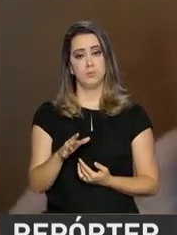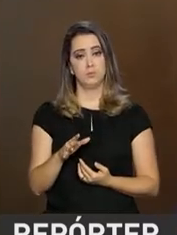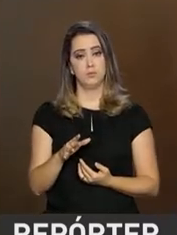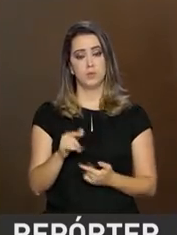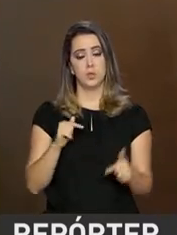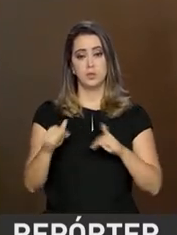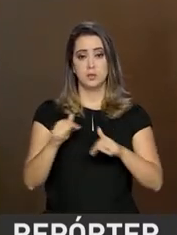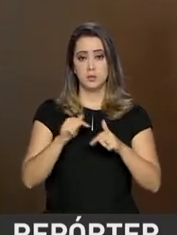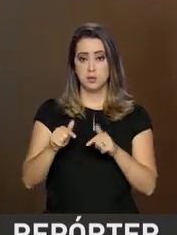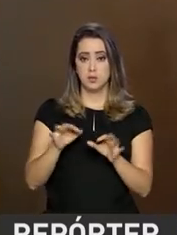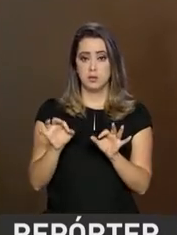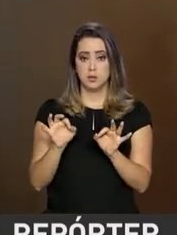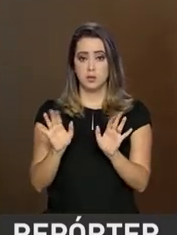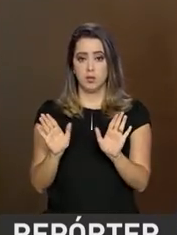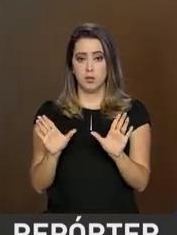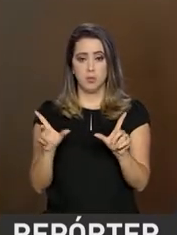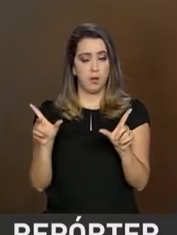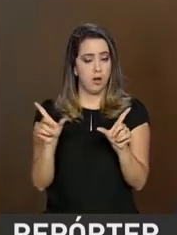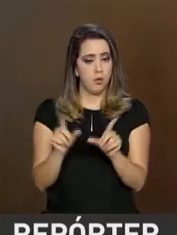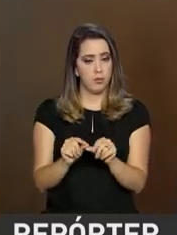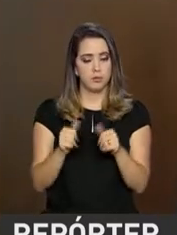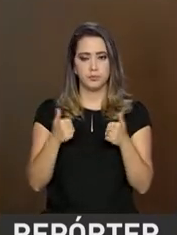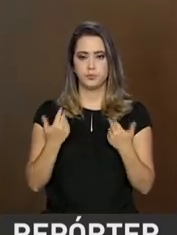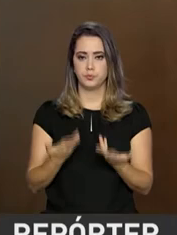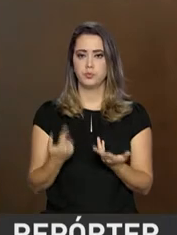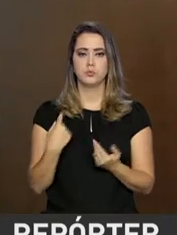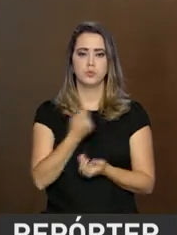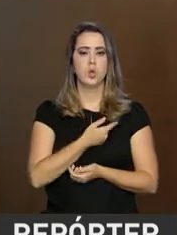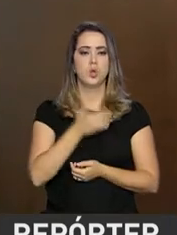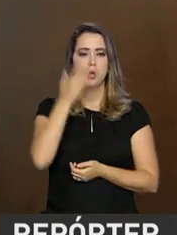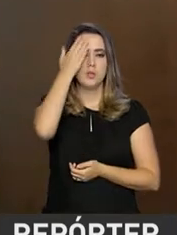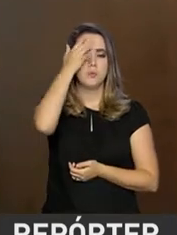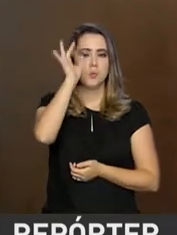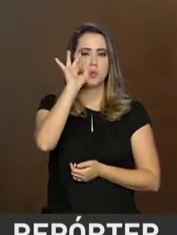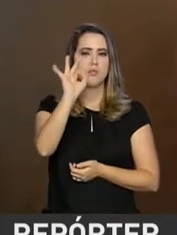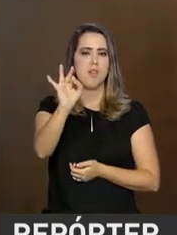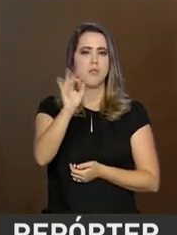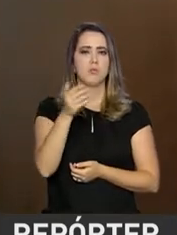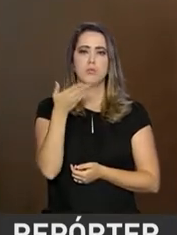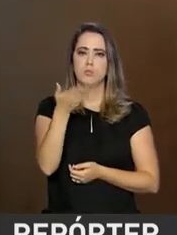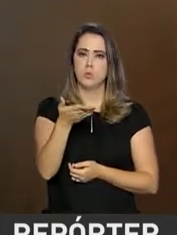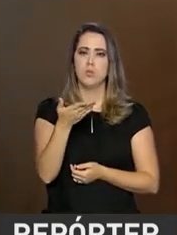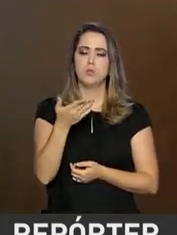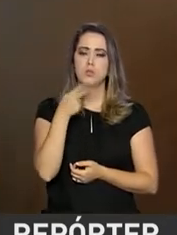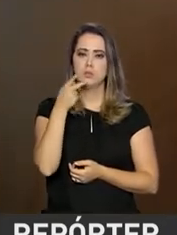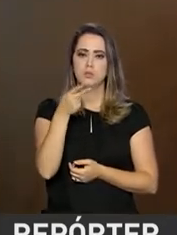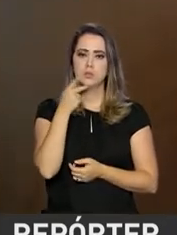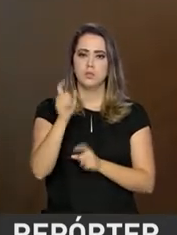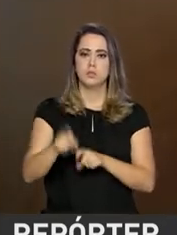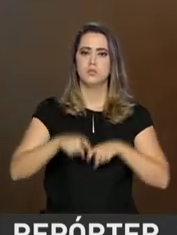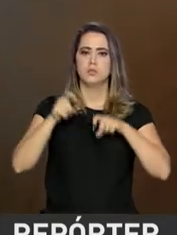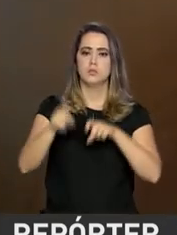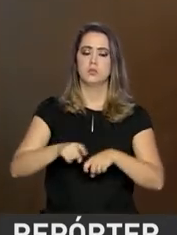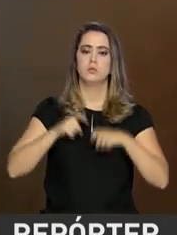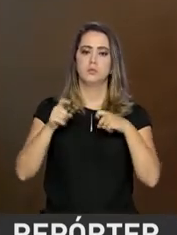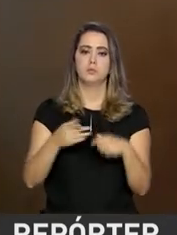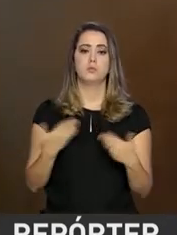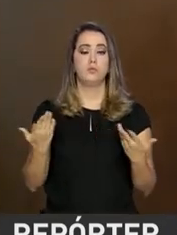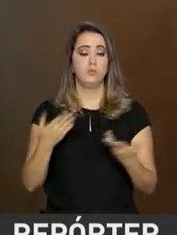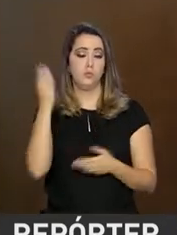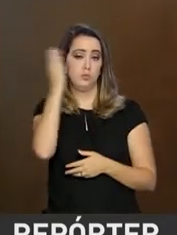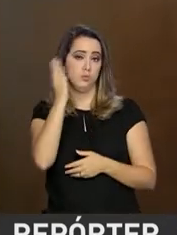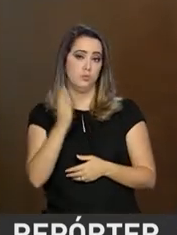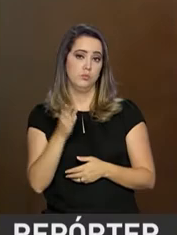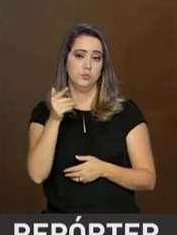essa operação se resume a isso e nós estamos absolutamente tranquilos aqui defendendo a agricultura, os agricultores, o agronegócio